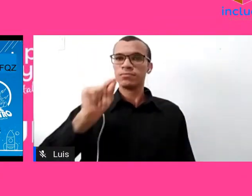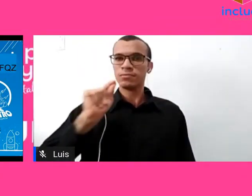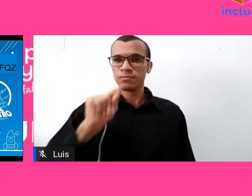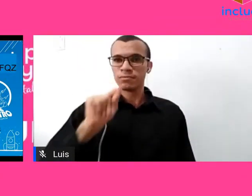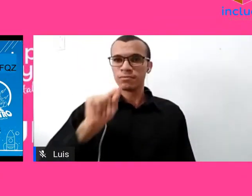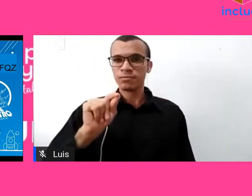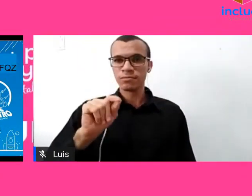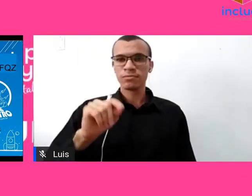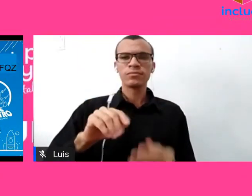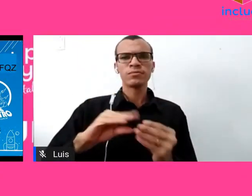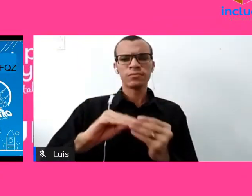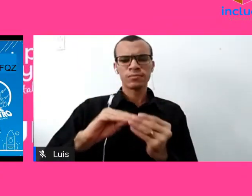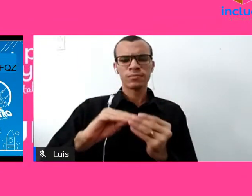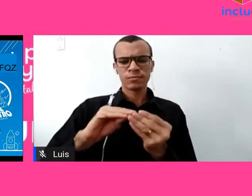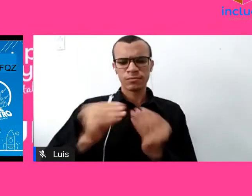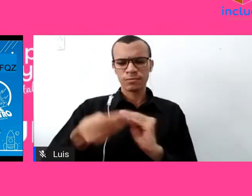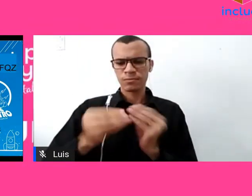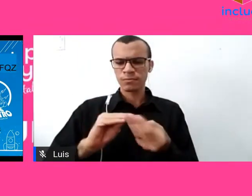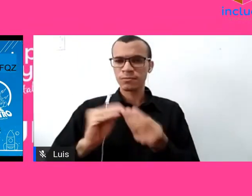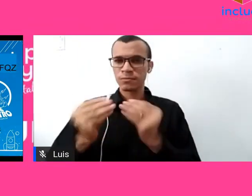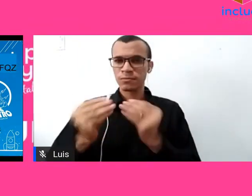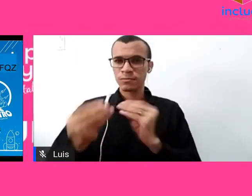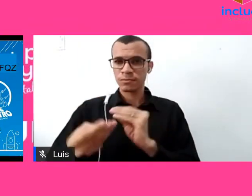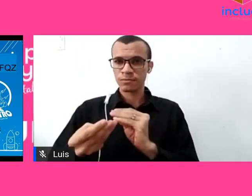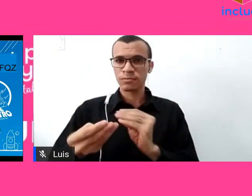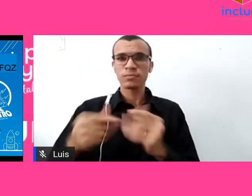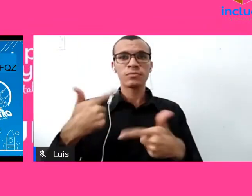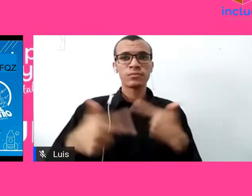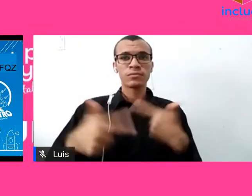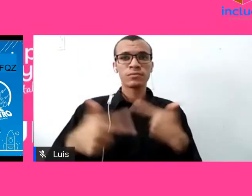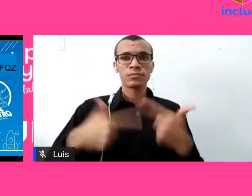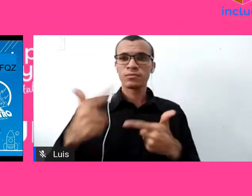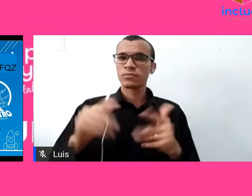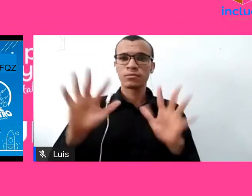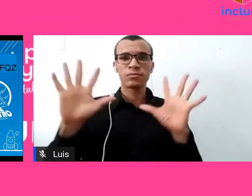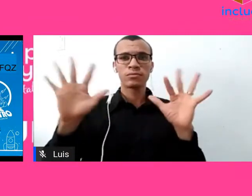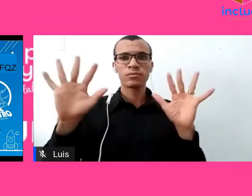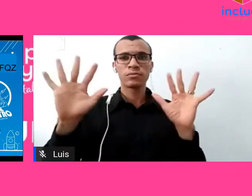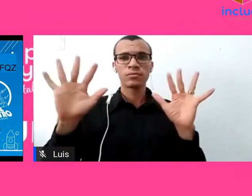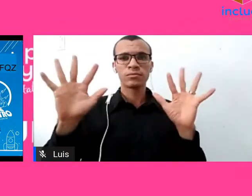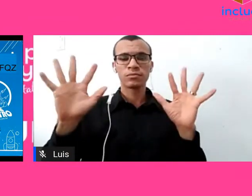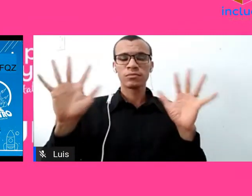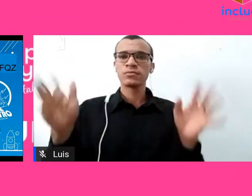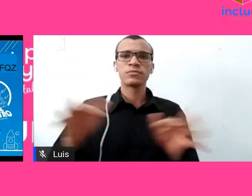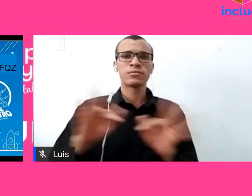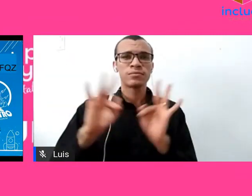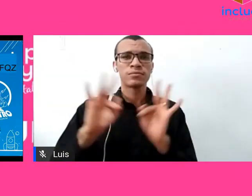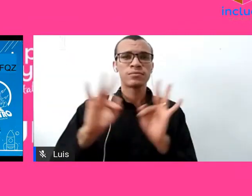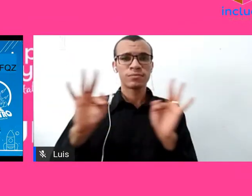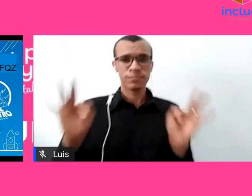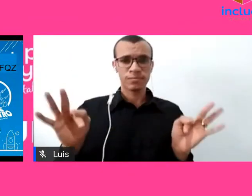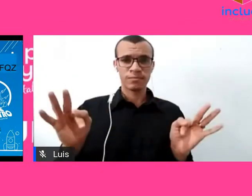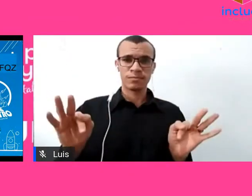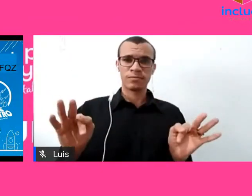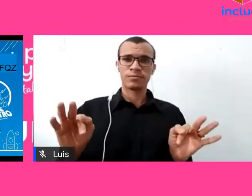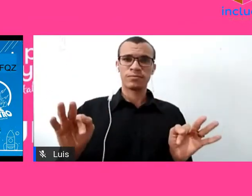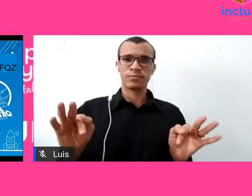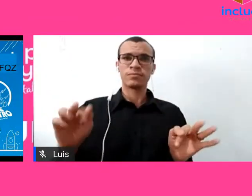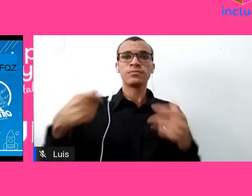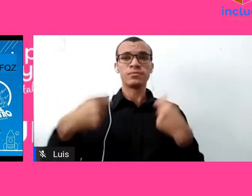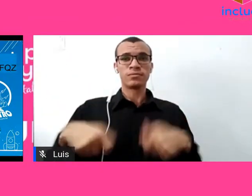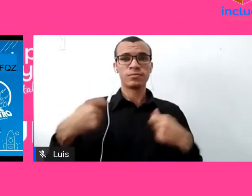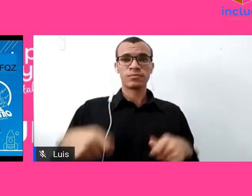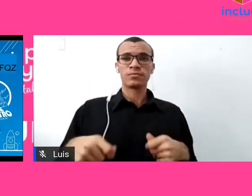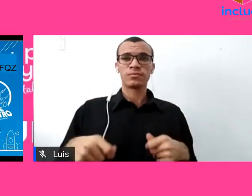dobradura, essa parte desse trabalho é um trabalho manual. É um trabalho simples, que envolve